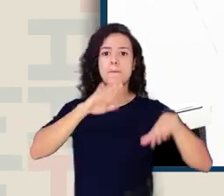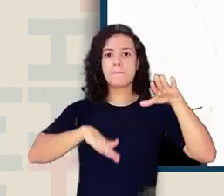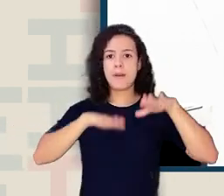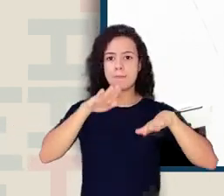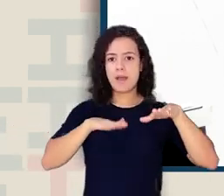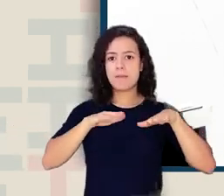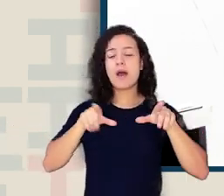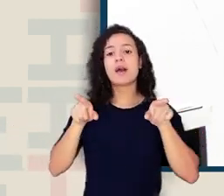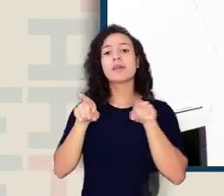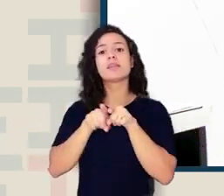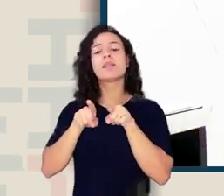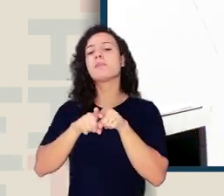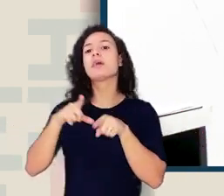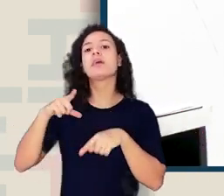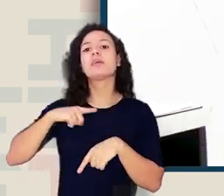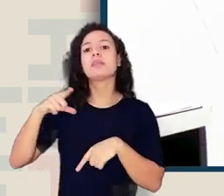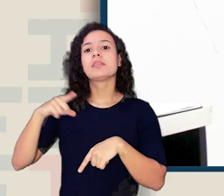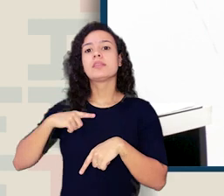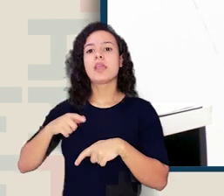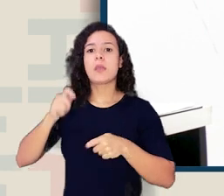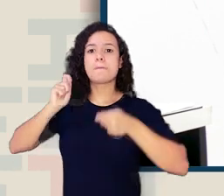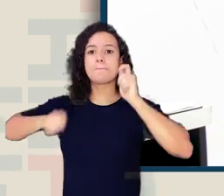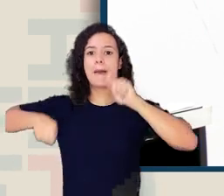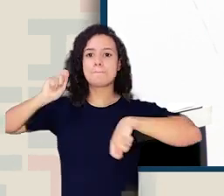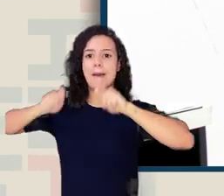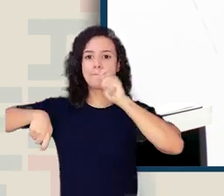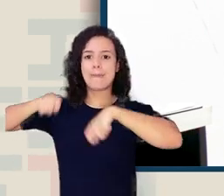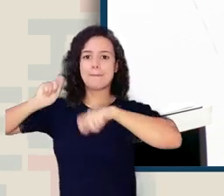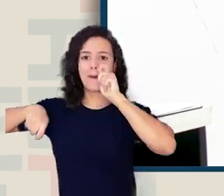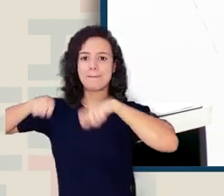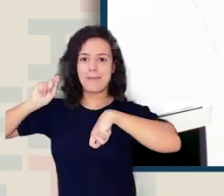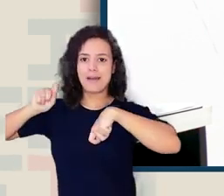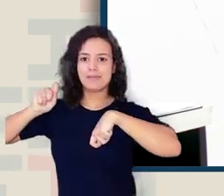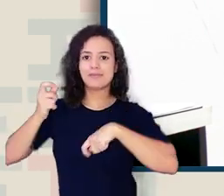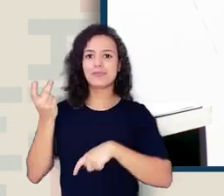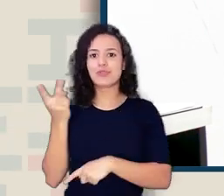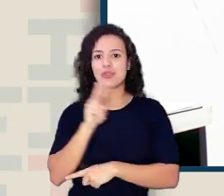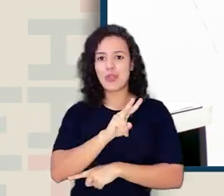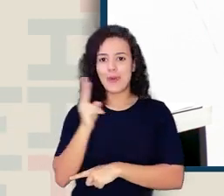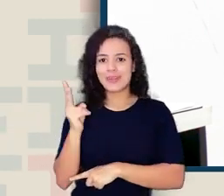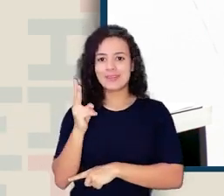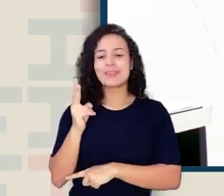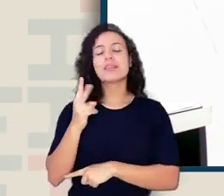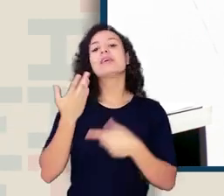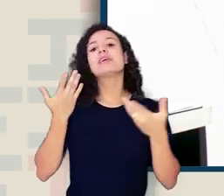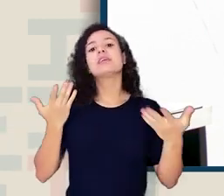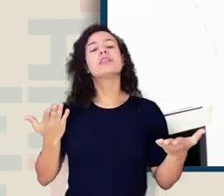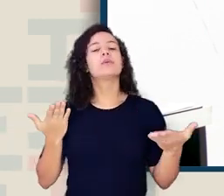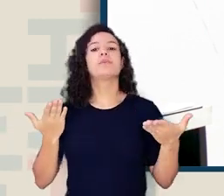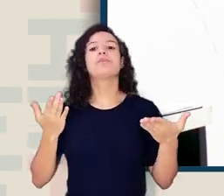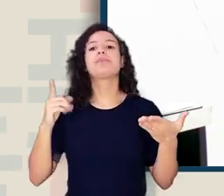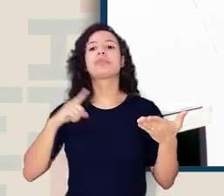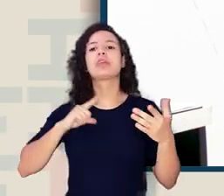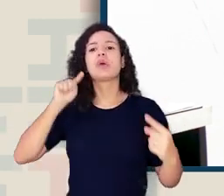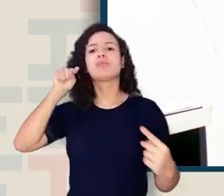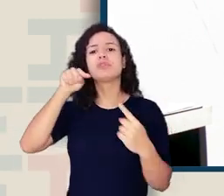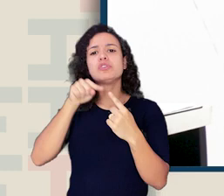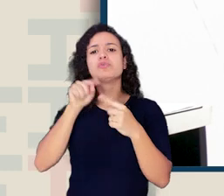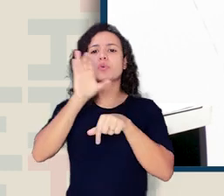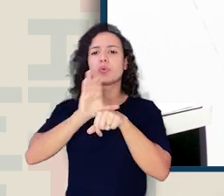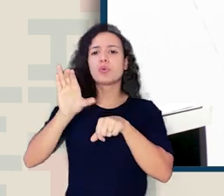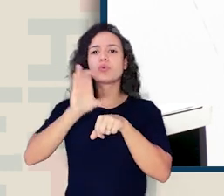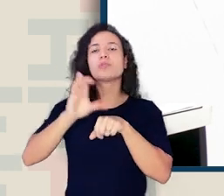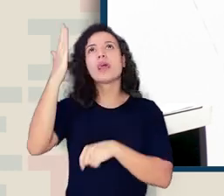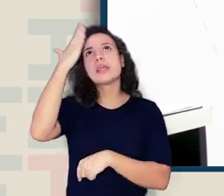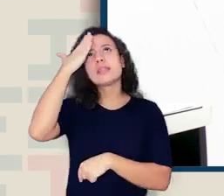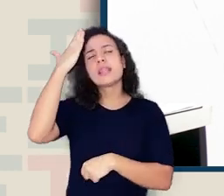mãos, assim como também os tambores com suas baquetas. A temática, então, do nosso curso vai ter o objetivo